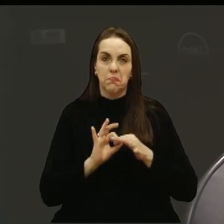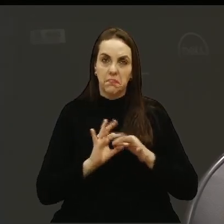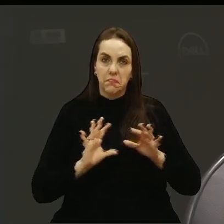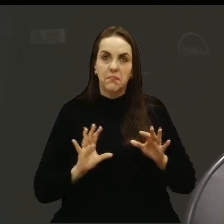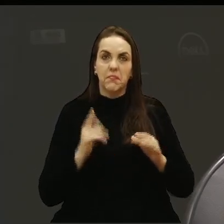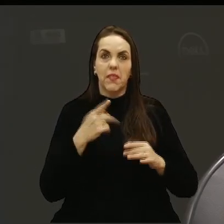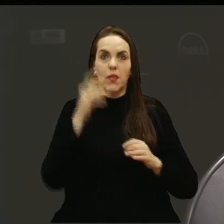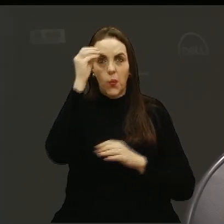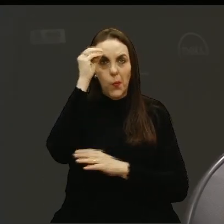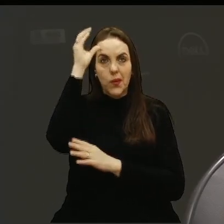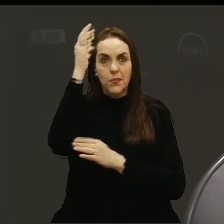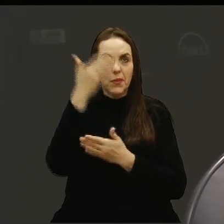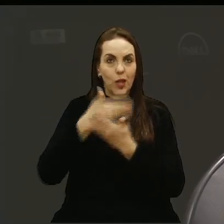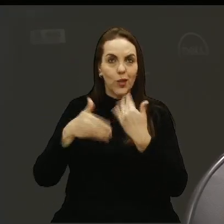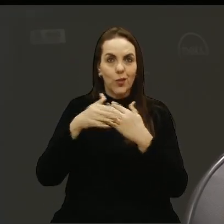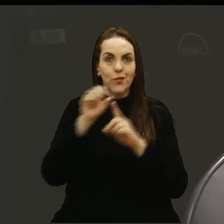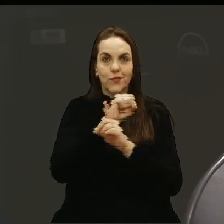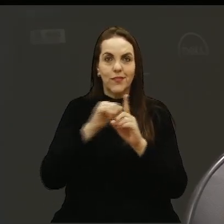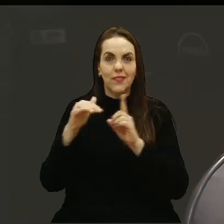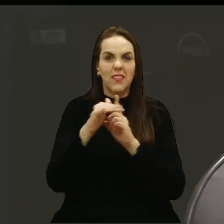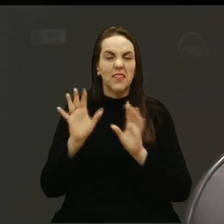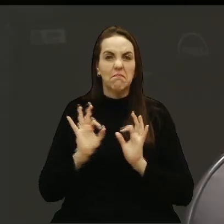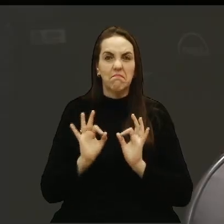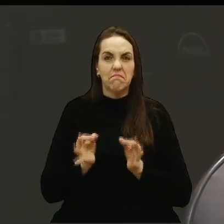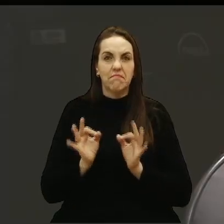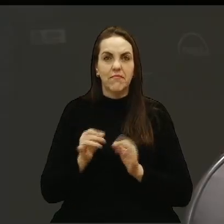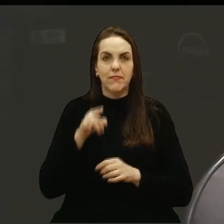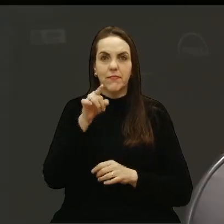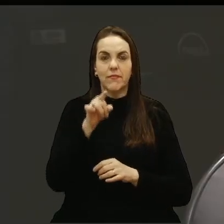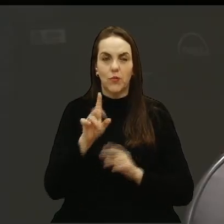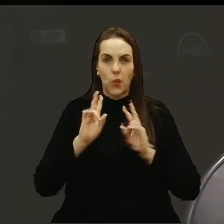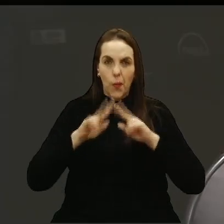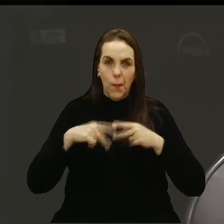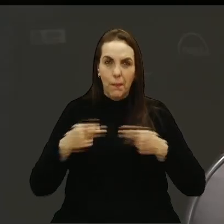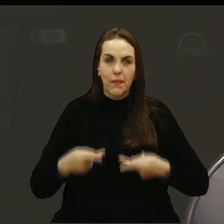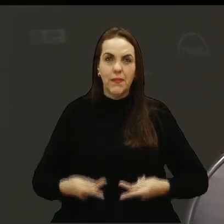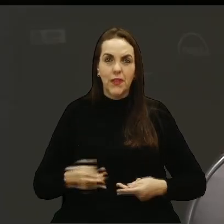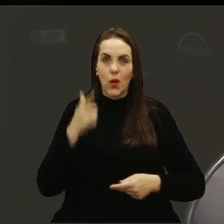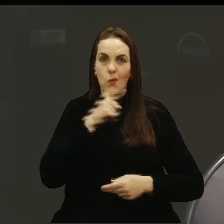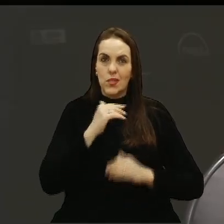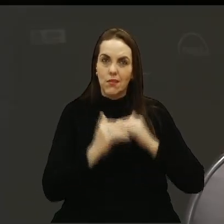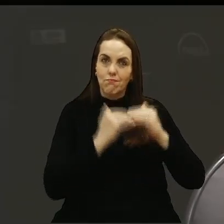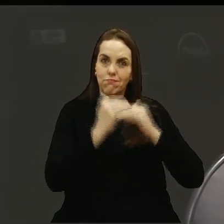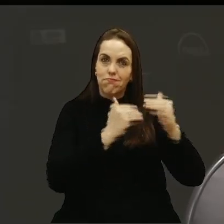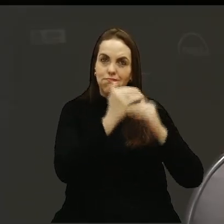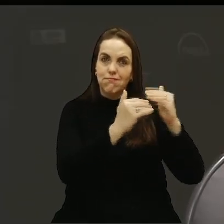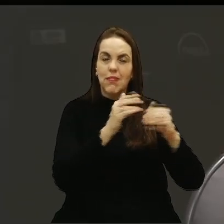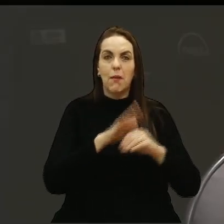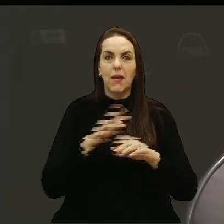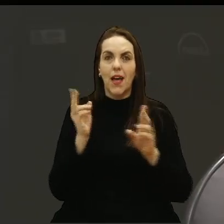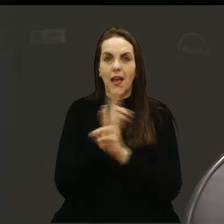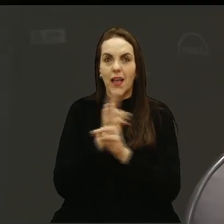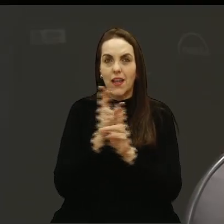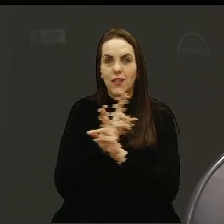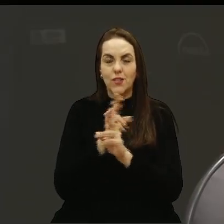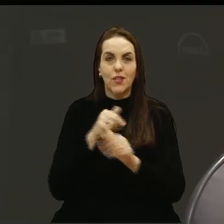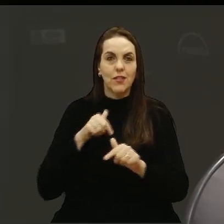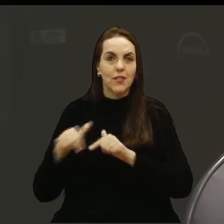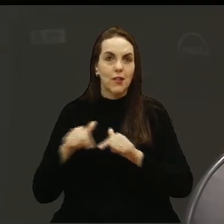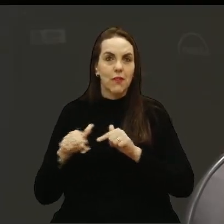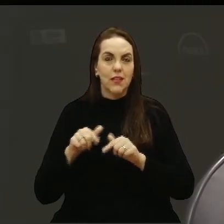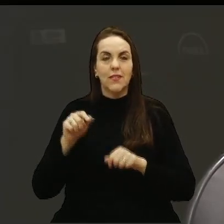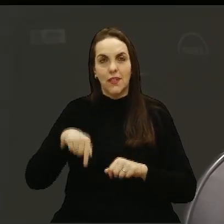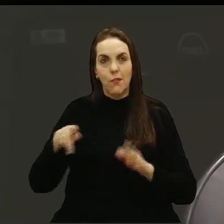conhecimento a toda a sociedade. Tenho certeza que, com toda a tua humanidade, nós vamos conseguir avançar mais ainda nas relações trabalhistas dessa